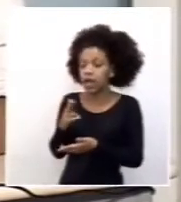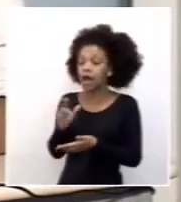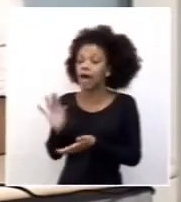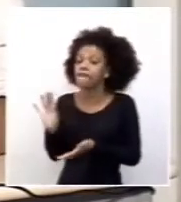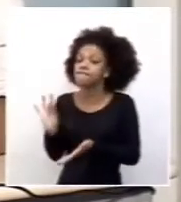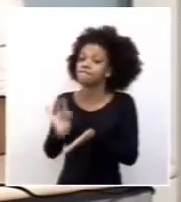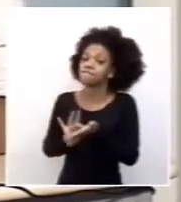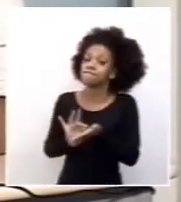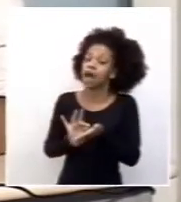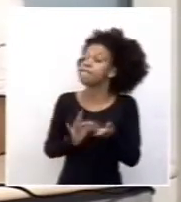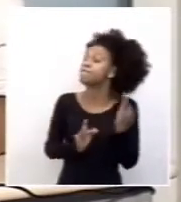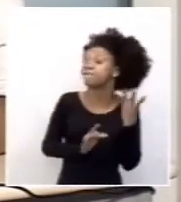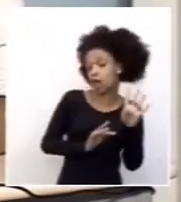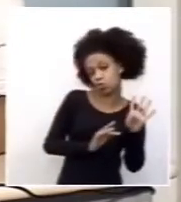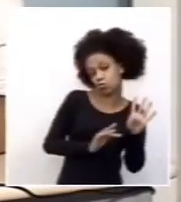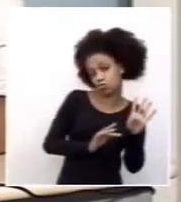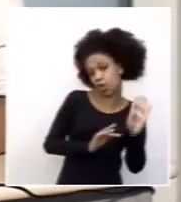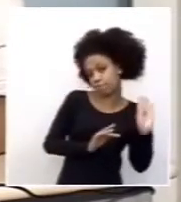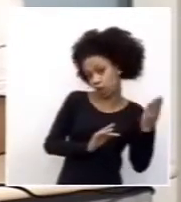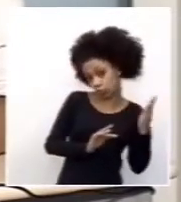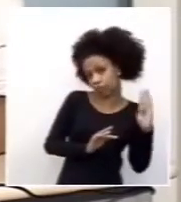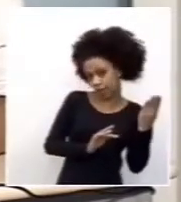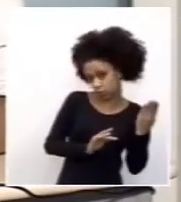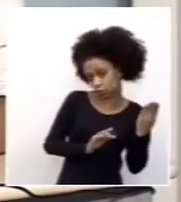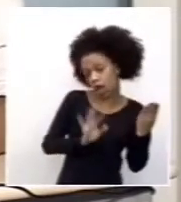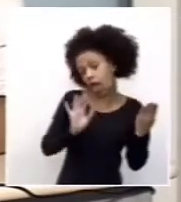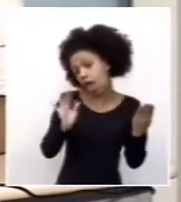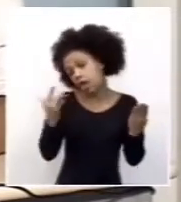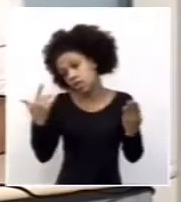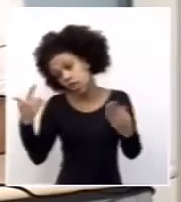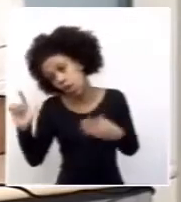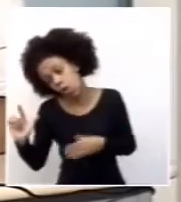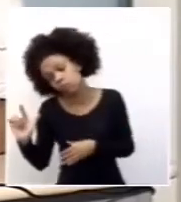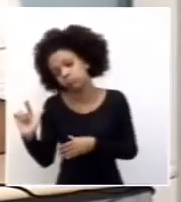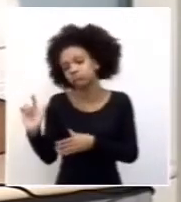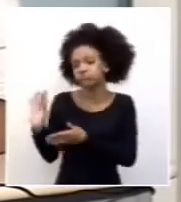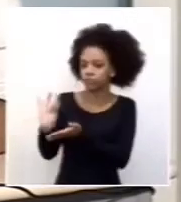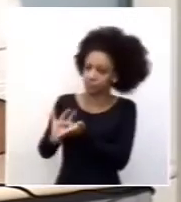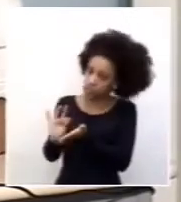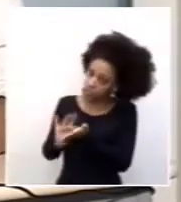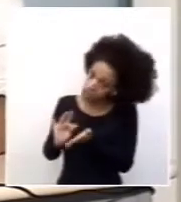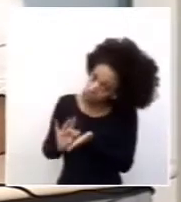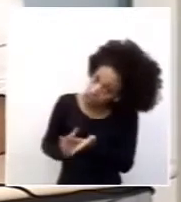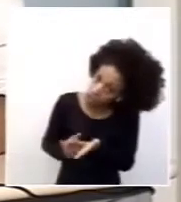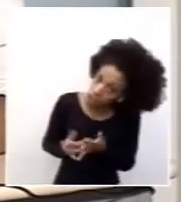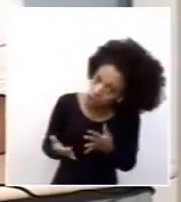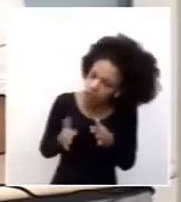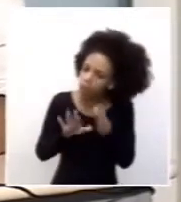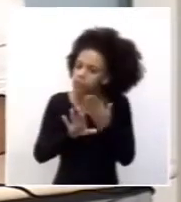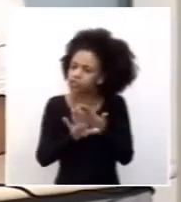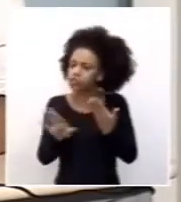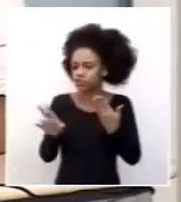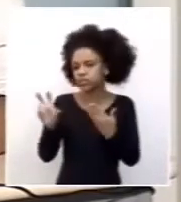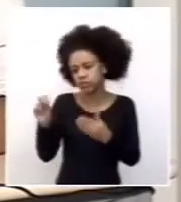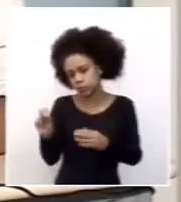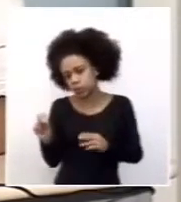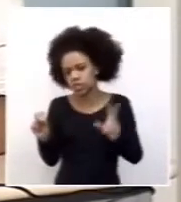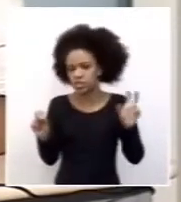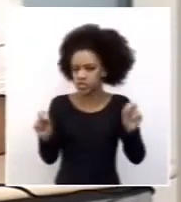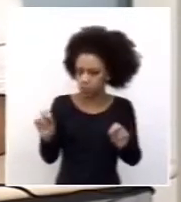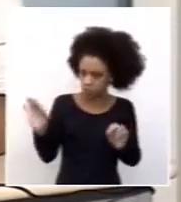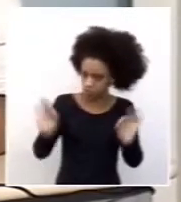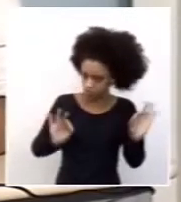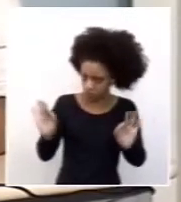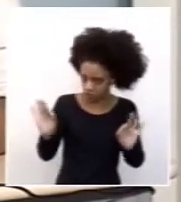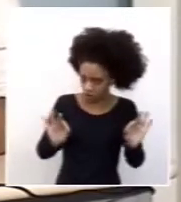Em outras horas aparece meio dividido, né, a interação no chat, como verdadeiros, outros falando que é falso. A